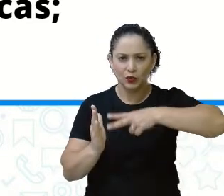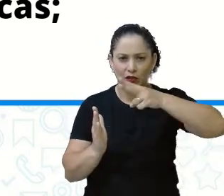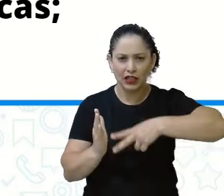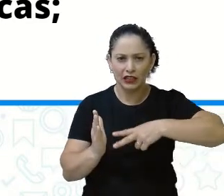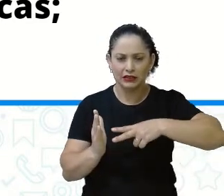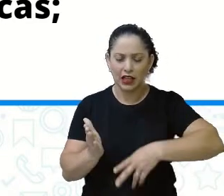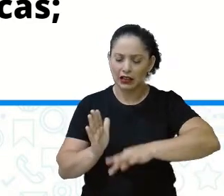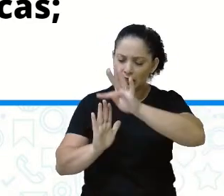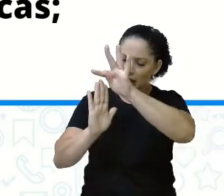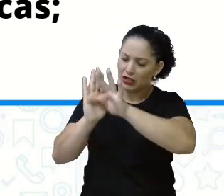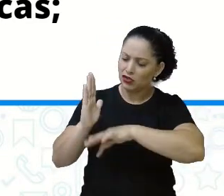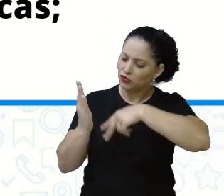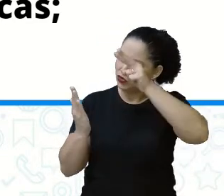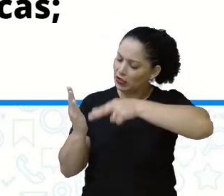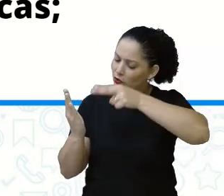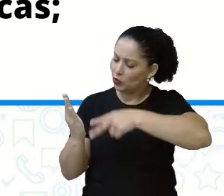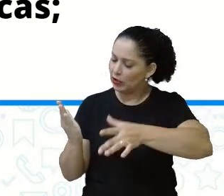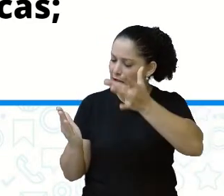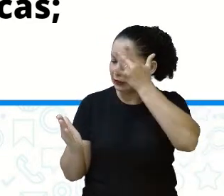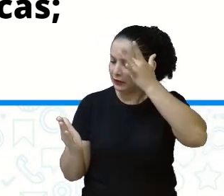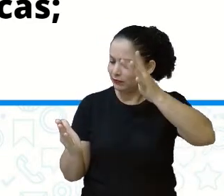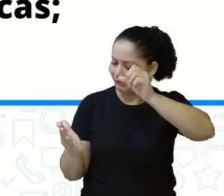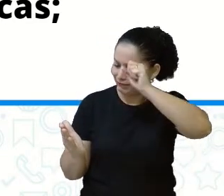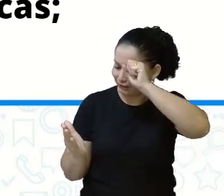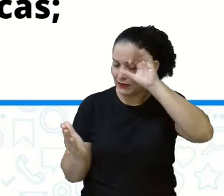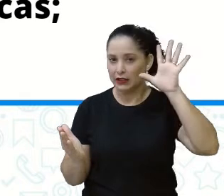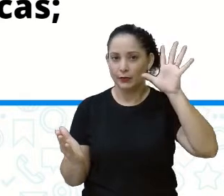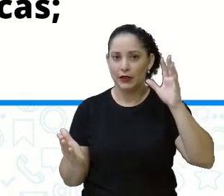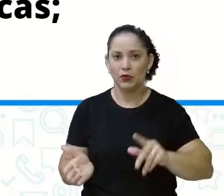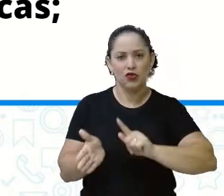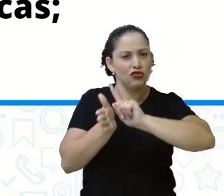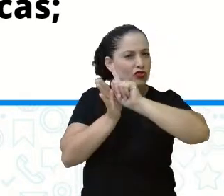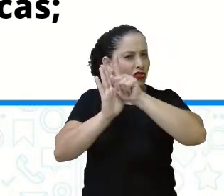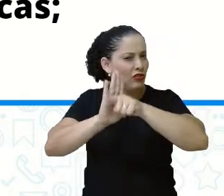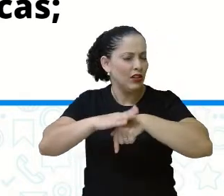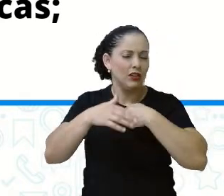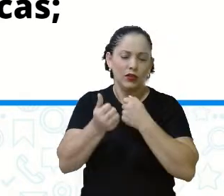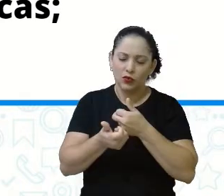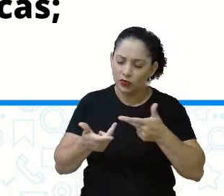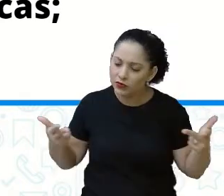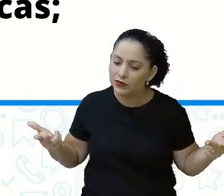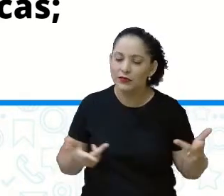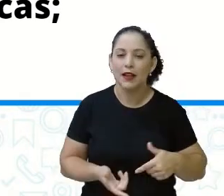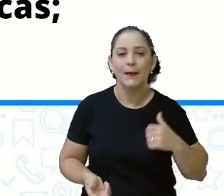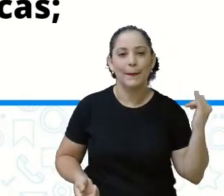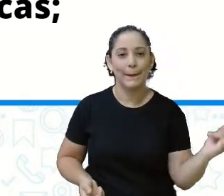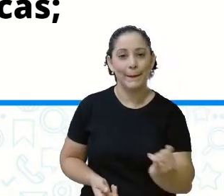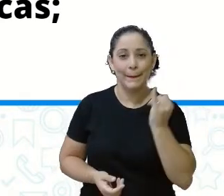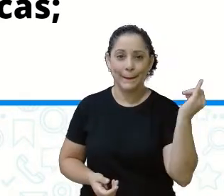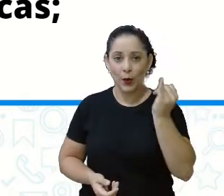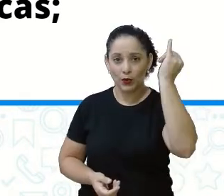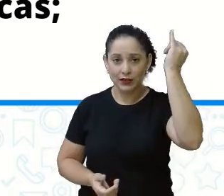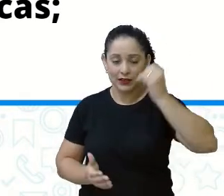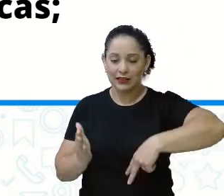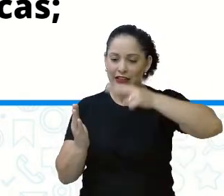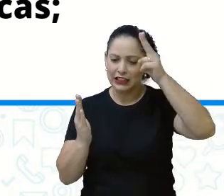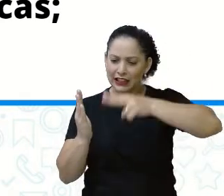Eu estou sempre trazendo algum texto. Qualquer gênero. É importante que a gente leia e é importante que a